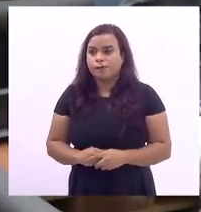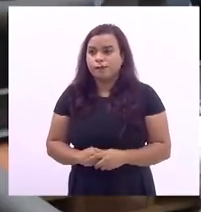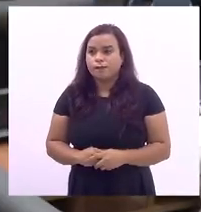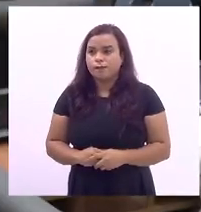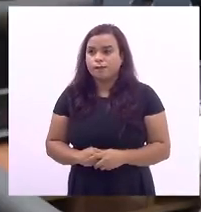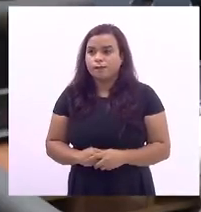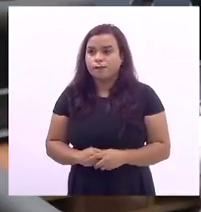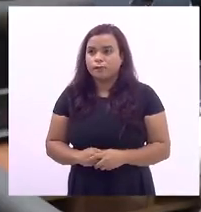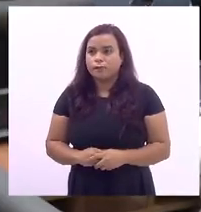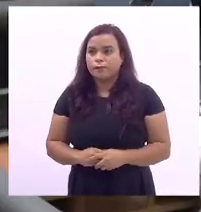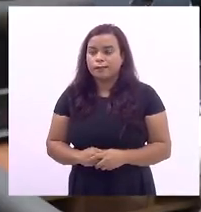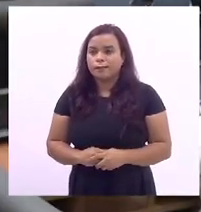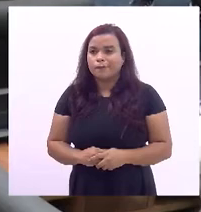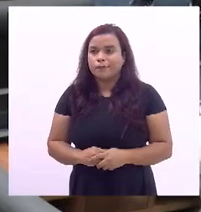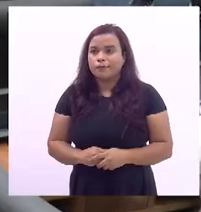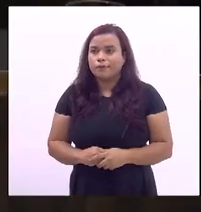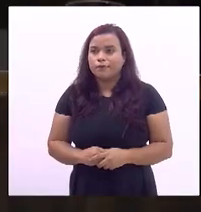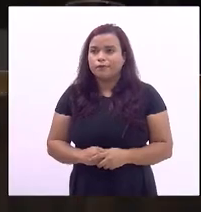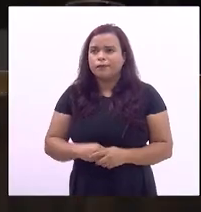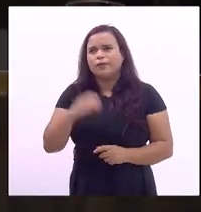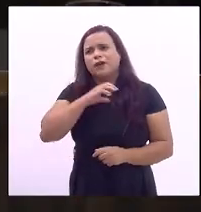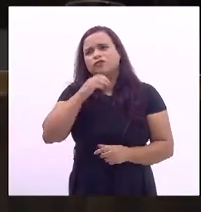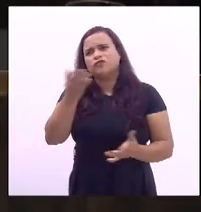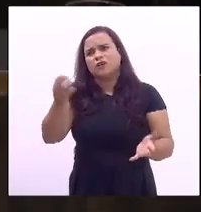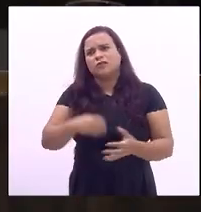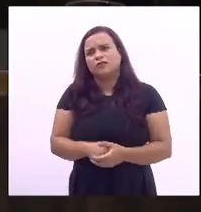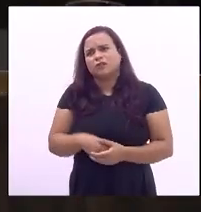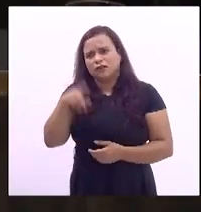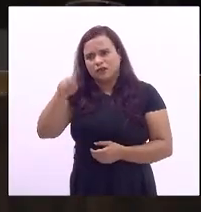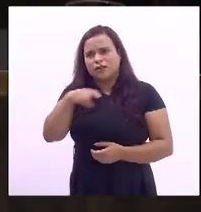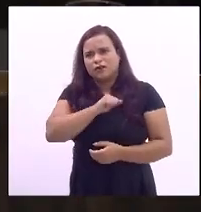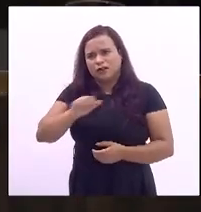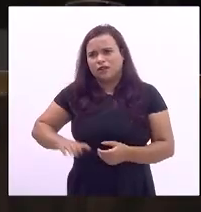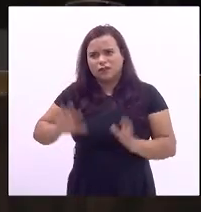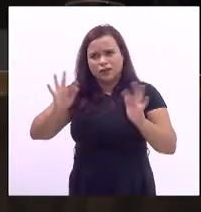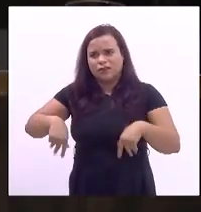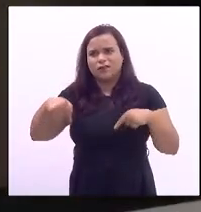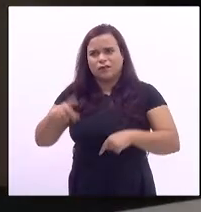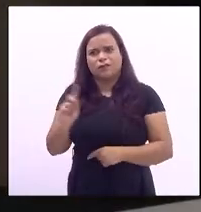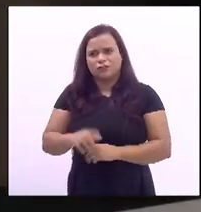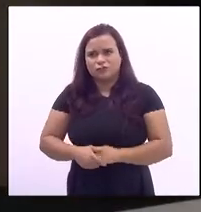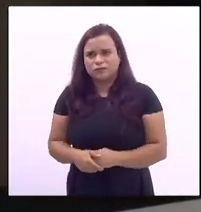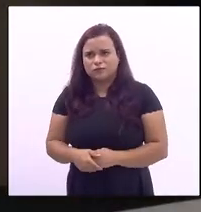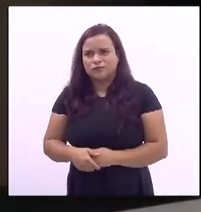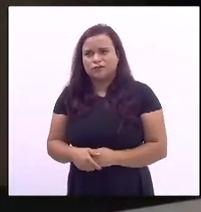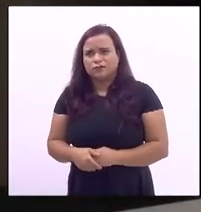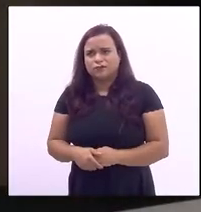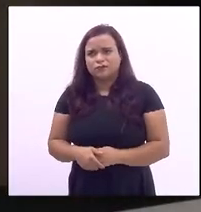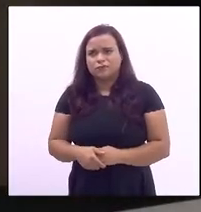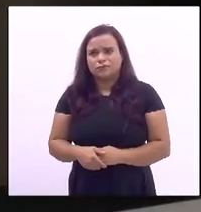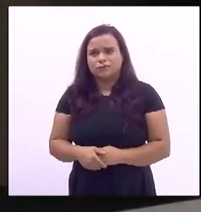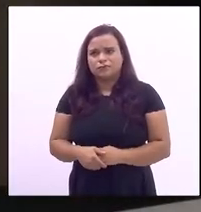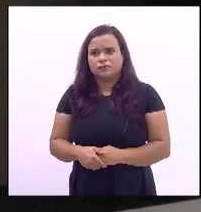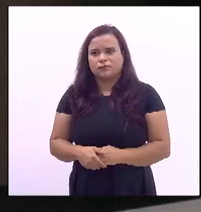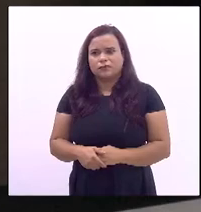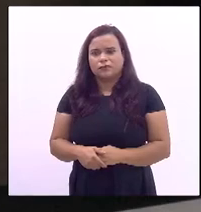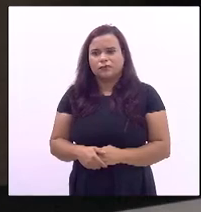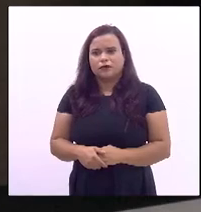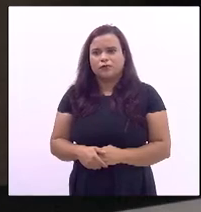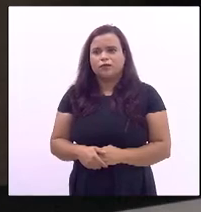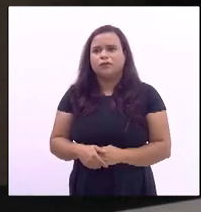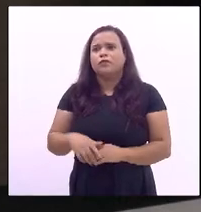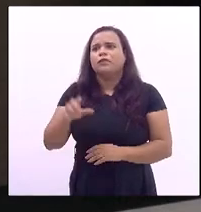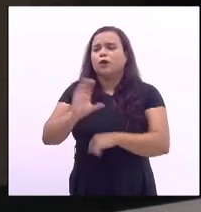em baixo quem tem urgência só porque a Cecília não vai dar terminar hoje como ele não tem